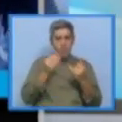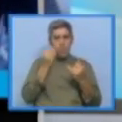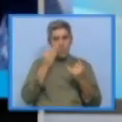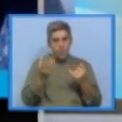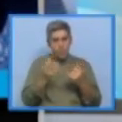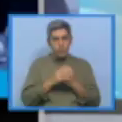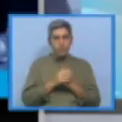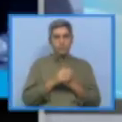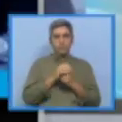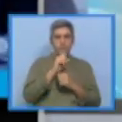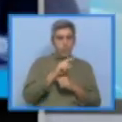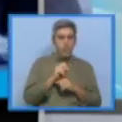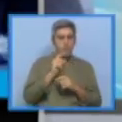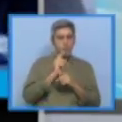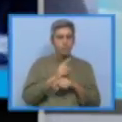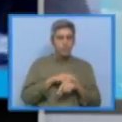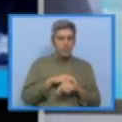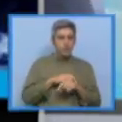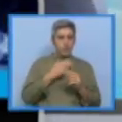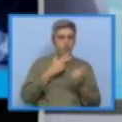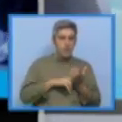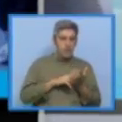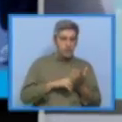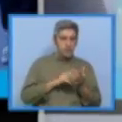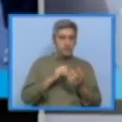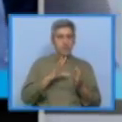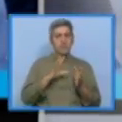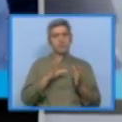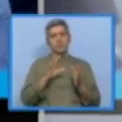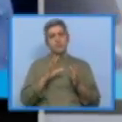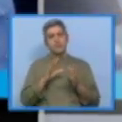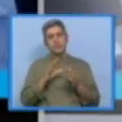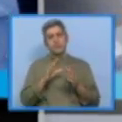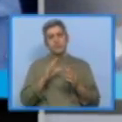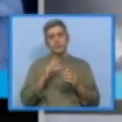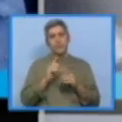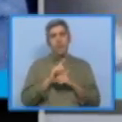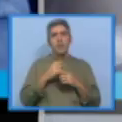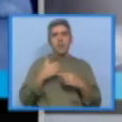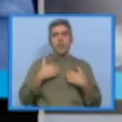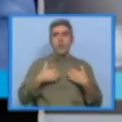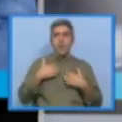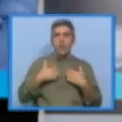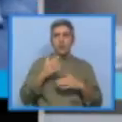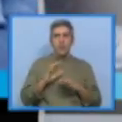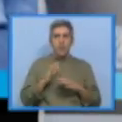que se pode ser ao mesmo tempo realista, mas não desesperado